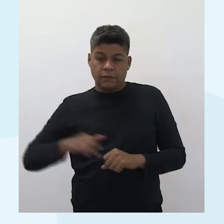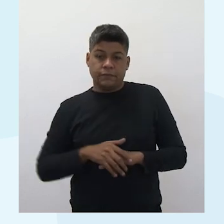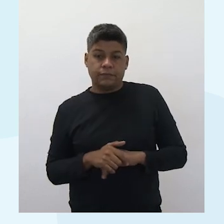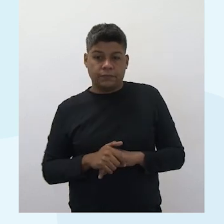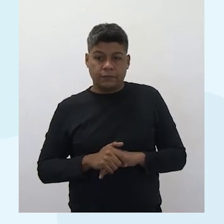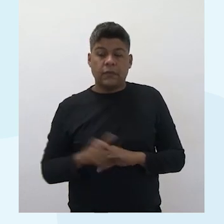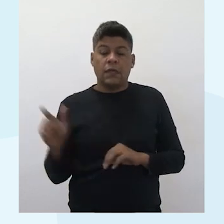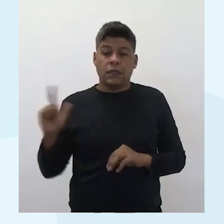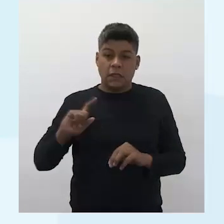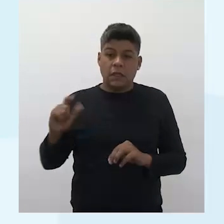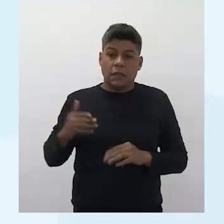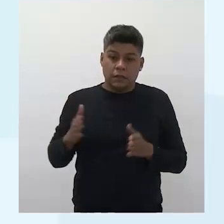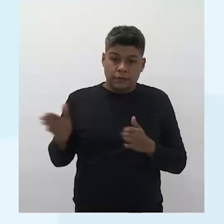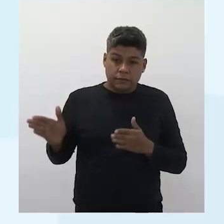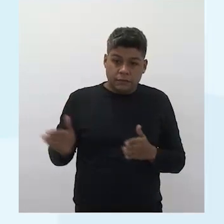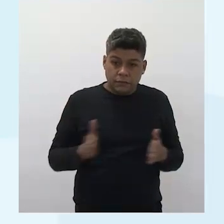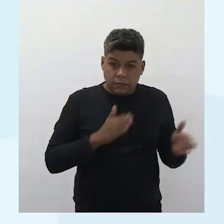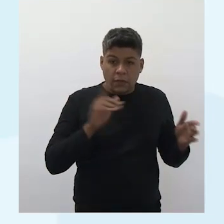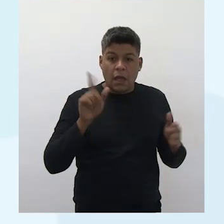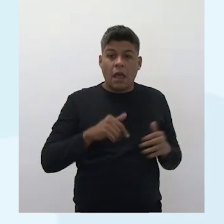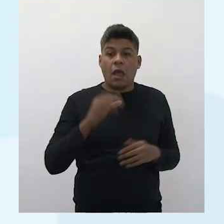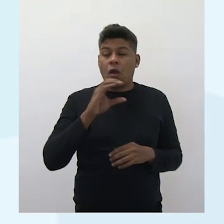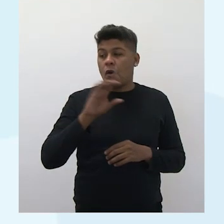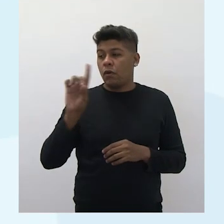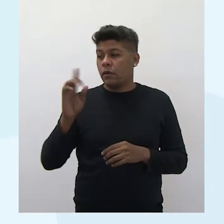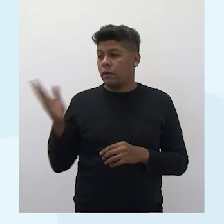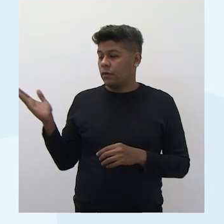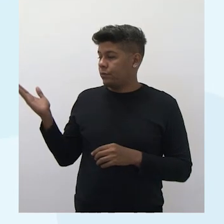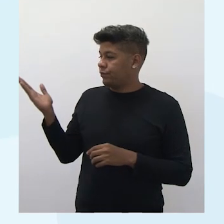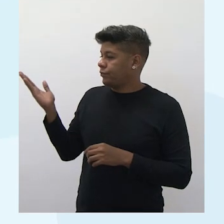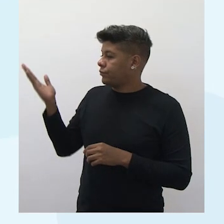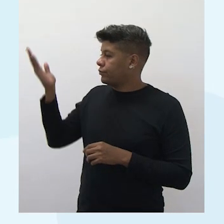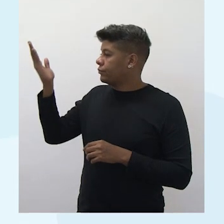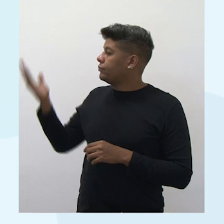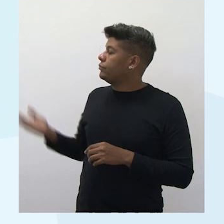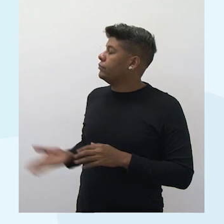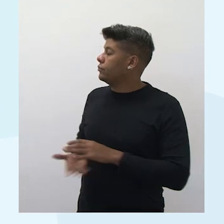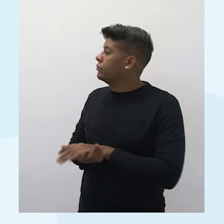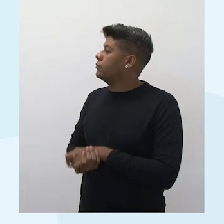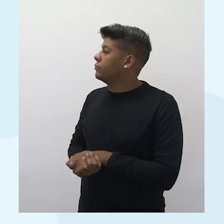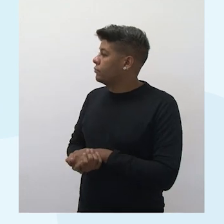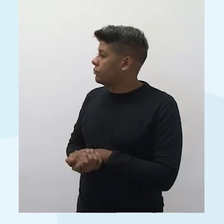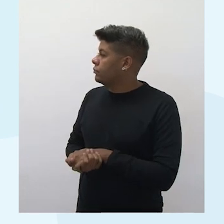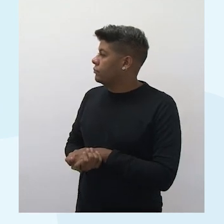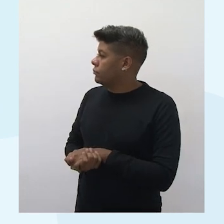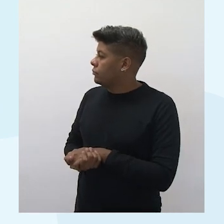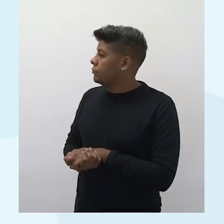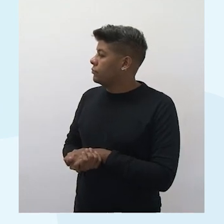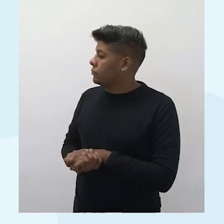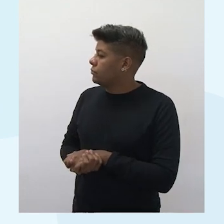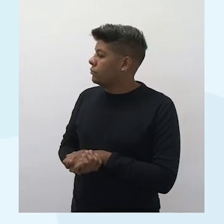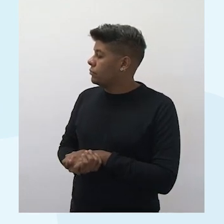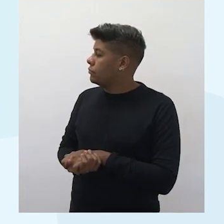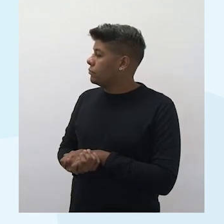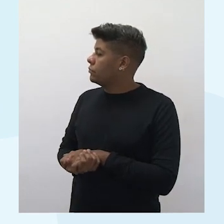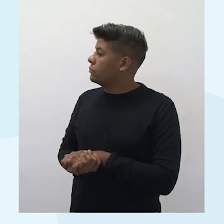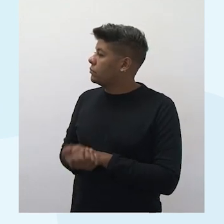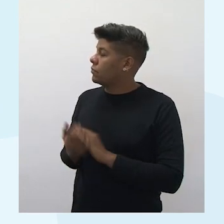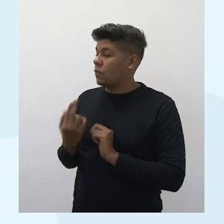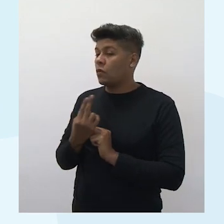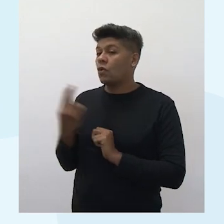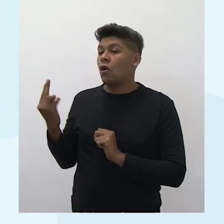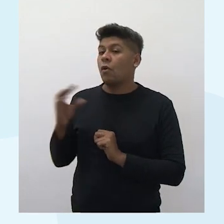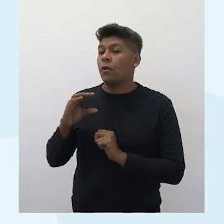E nós temos o próximo, que são os coordenadores regionais do estado de São Paulo. Aí nós temos aí os coordenadores José